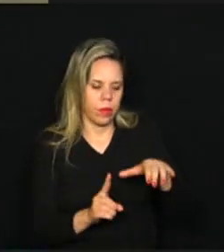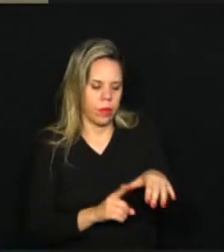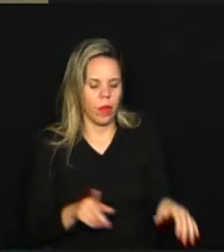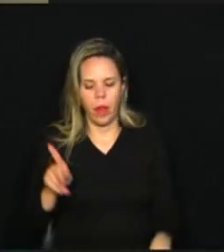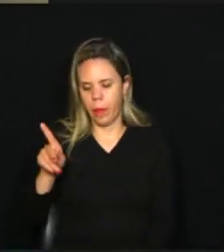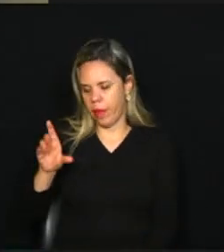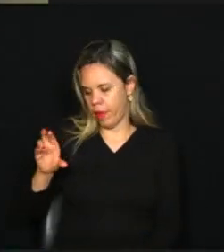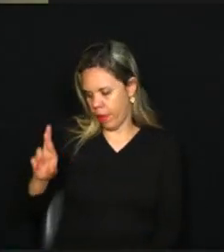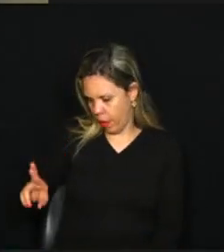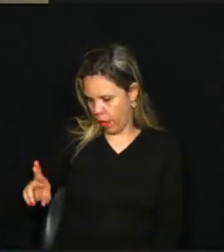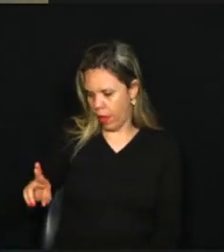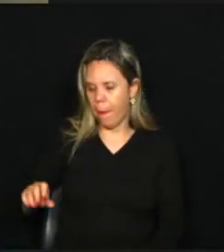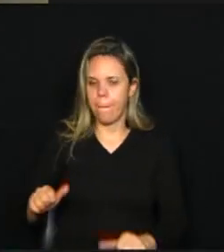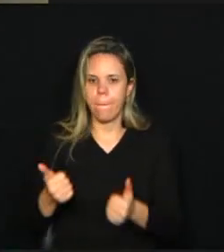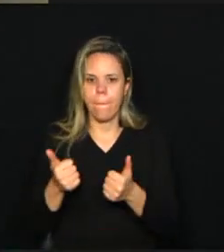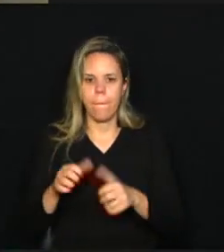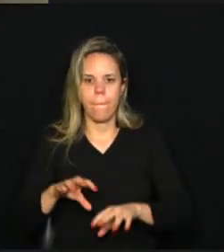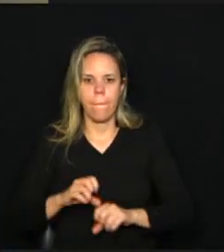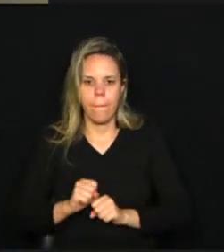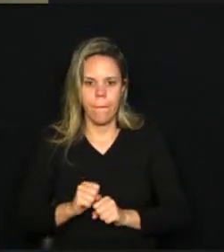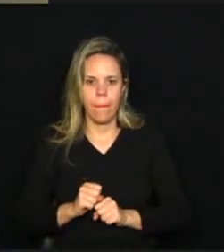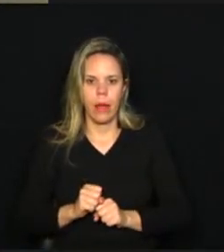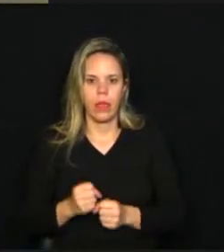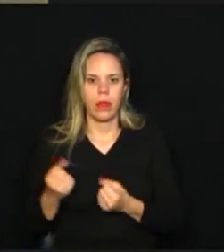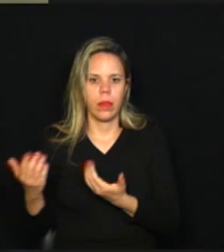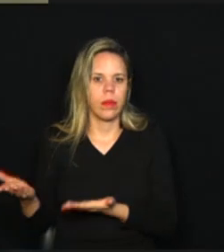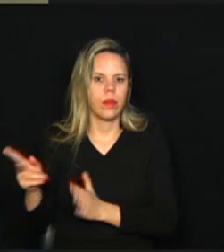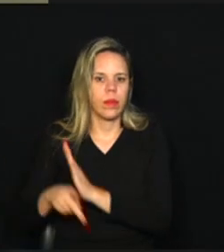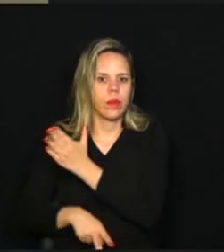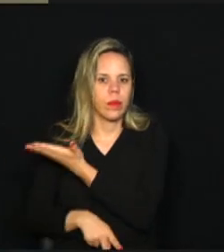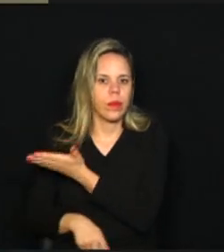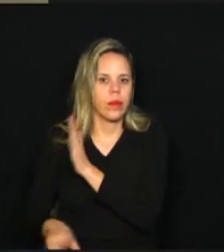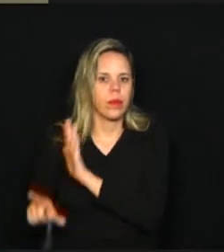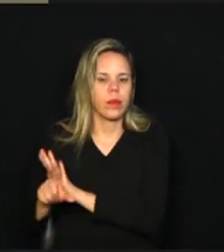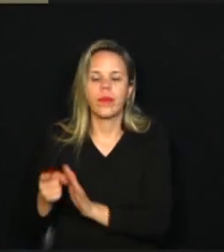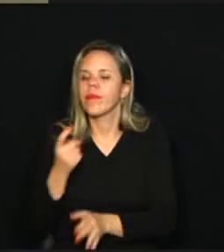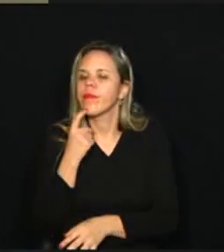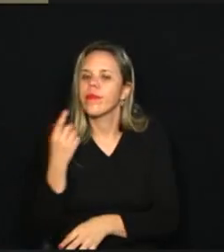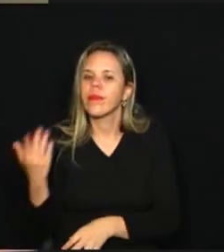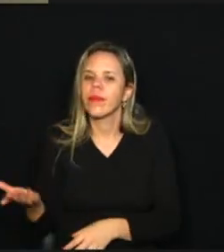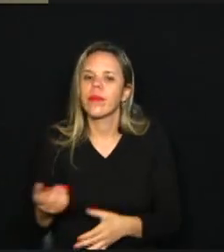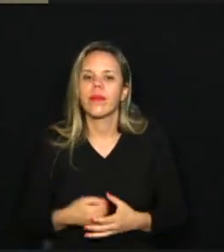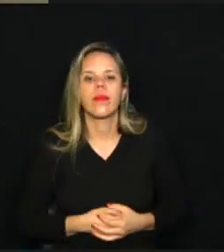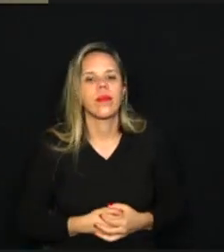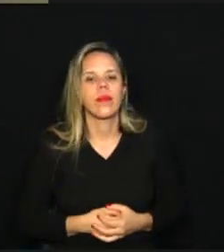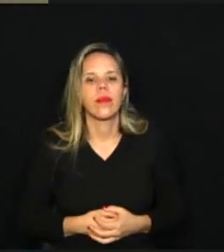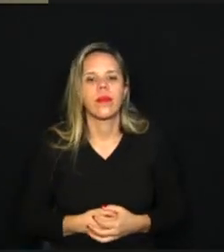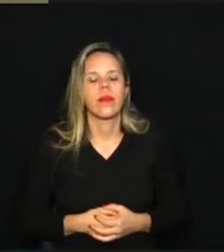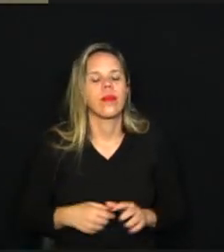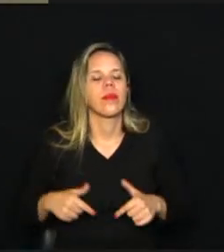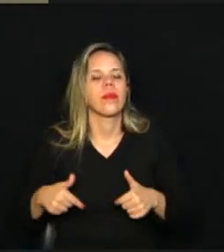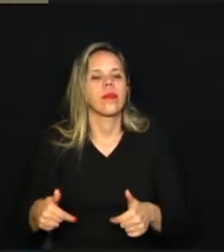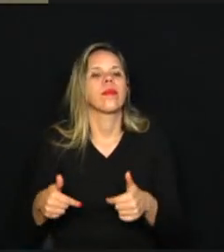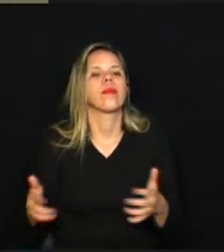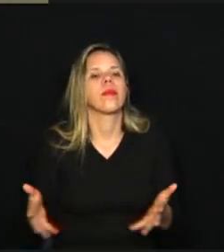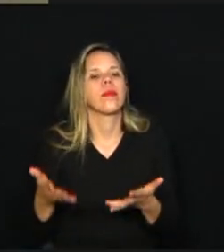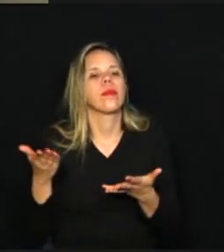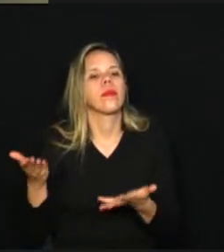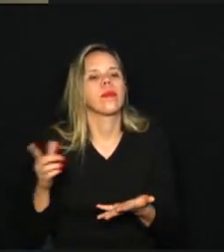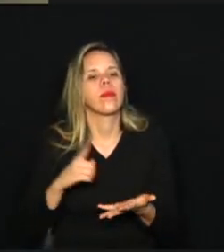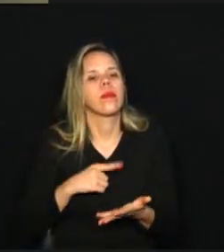ou antígeno positivo, né? O antígeno também está aqui no projeto de lei de Campinas. Essa atuação em que você,